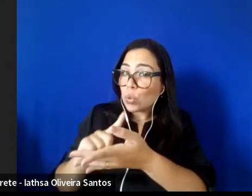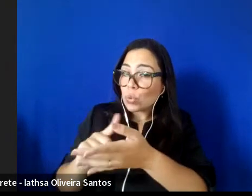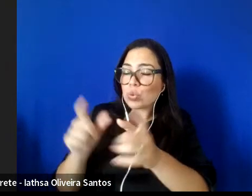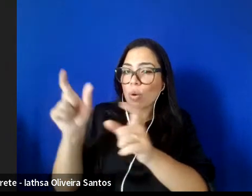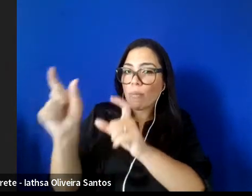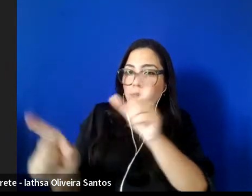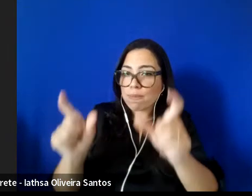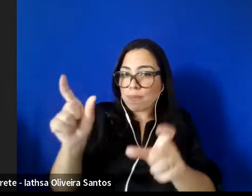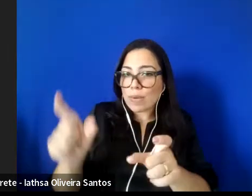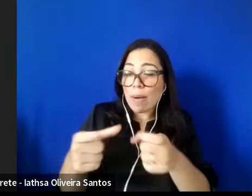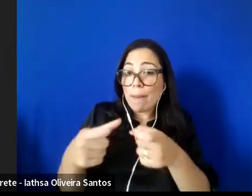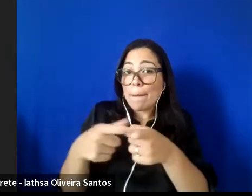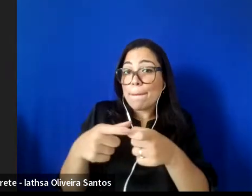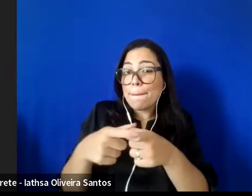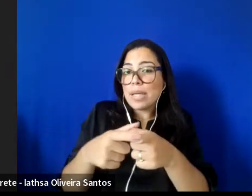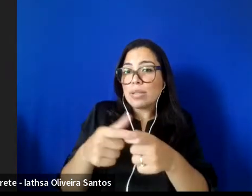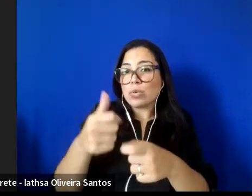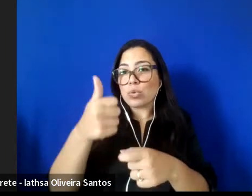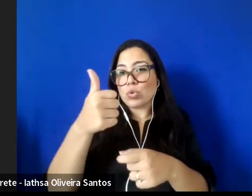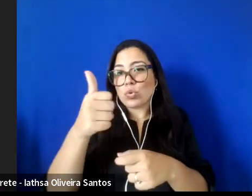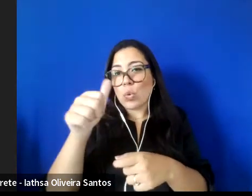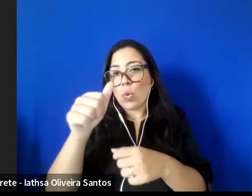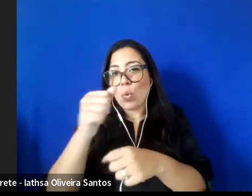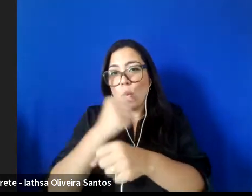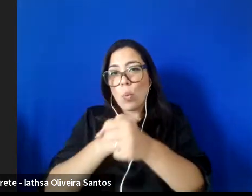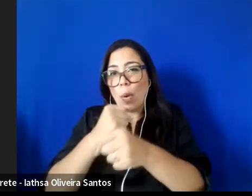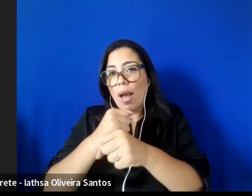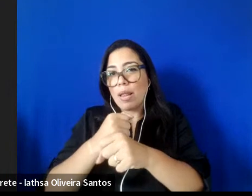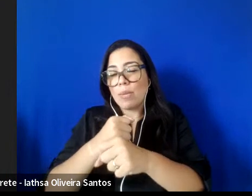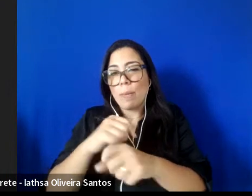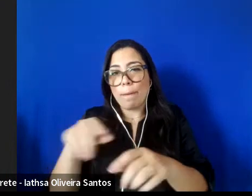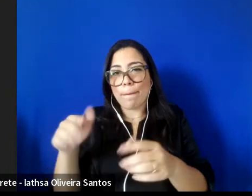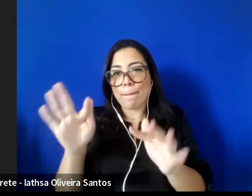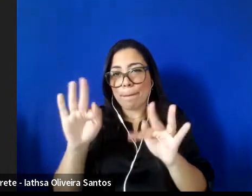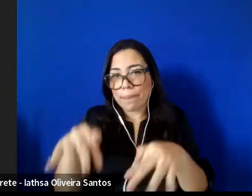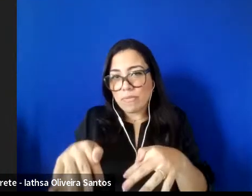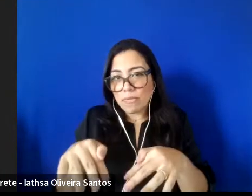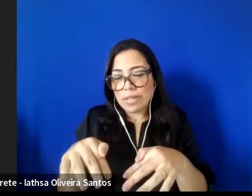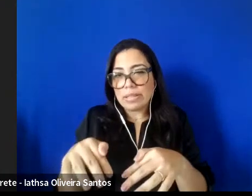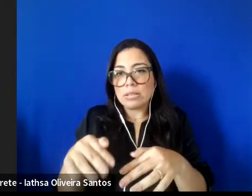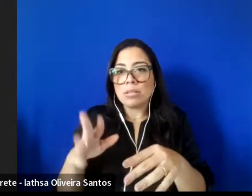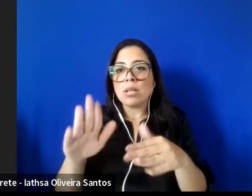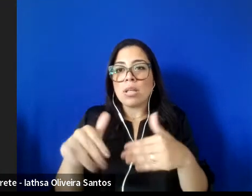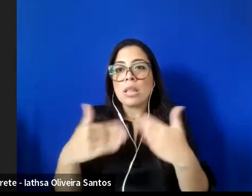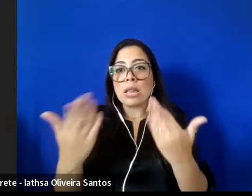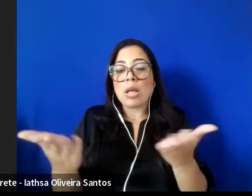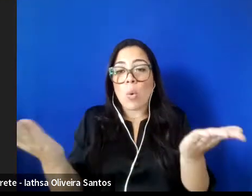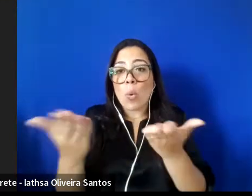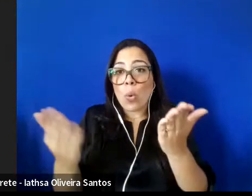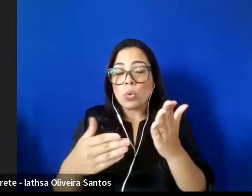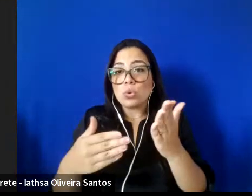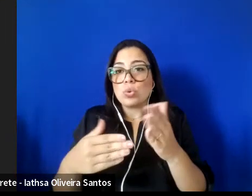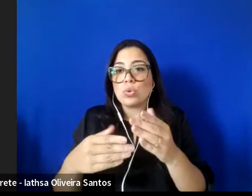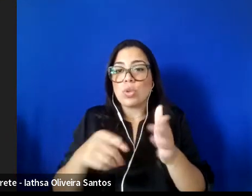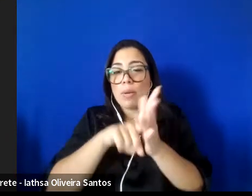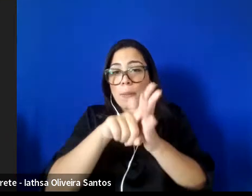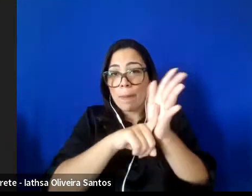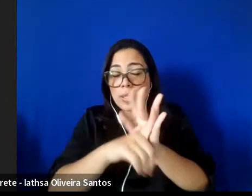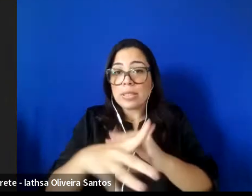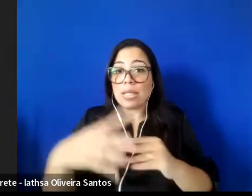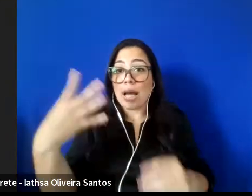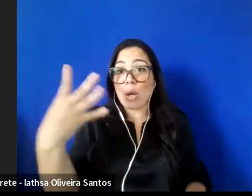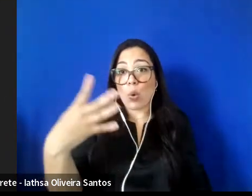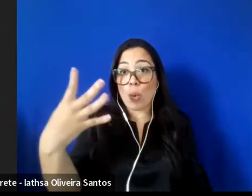muito menos de um ano, né? E as pesquisas que nós estamos apresentando hoje, as quatro primeiras,